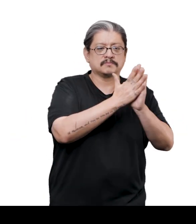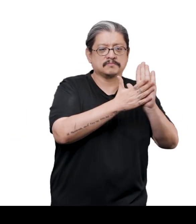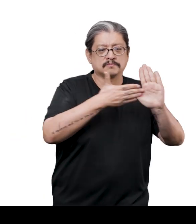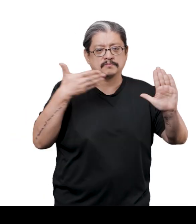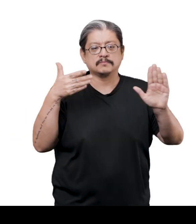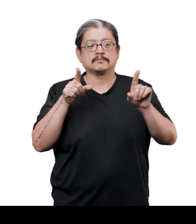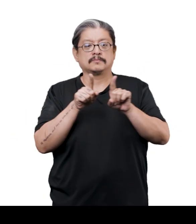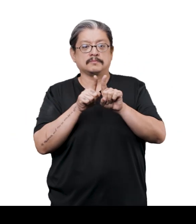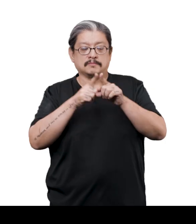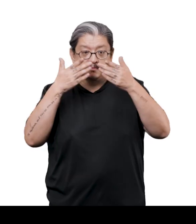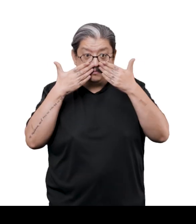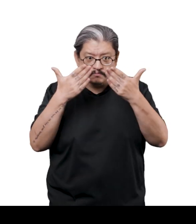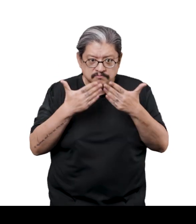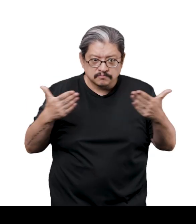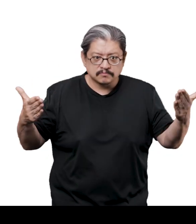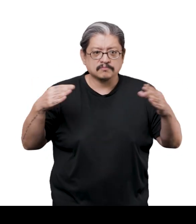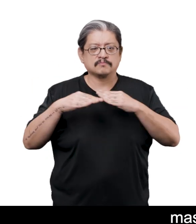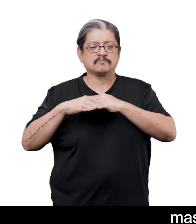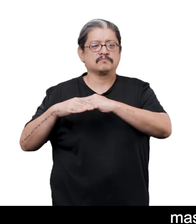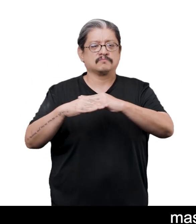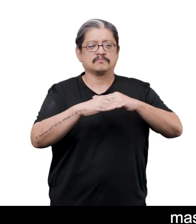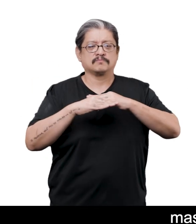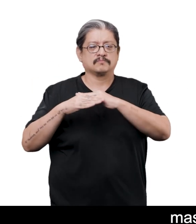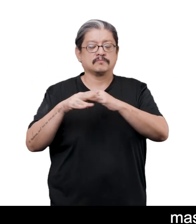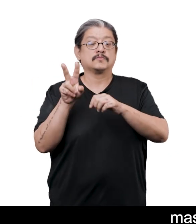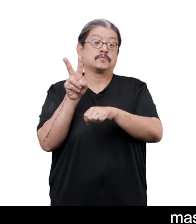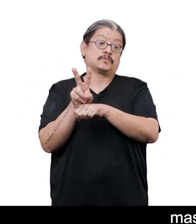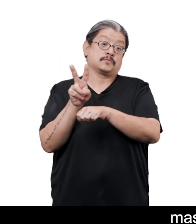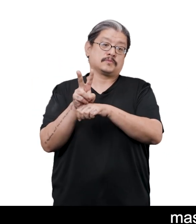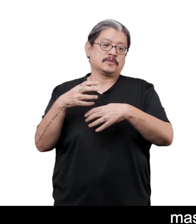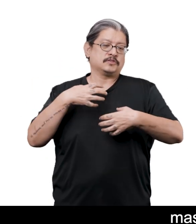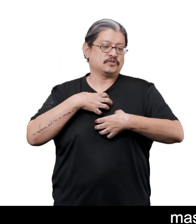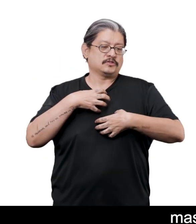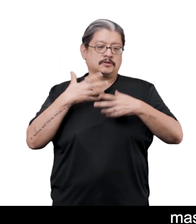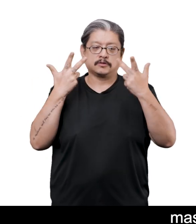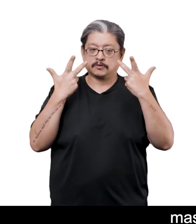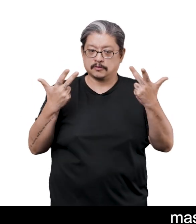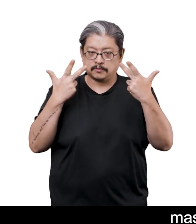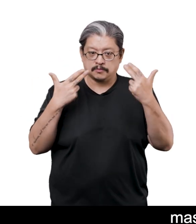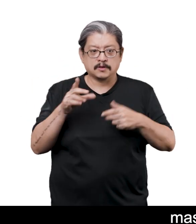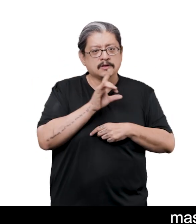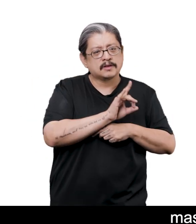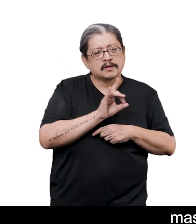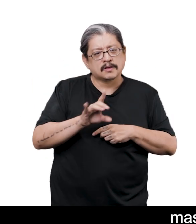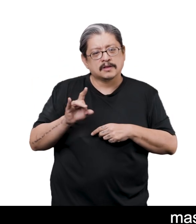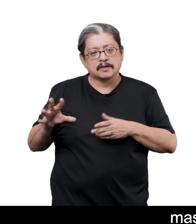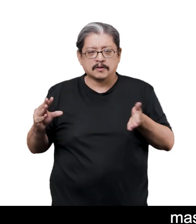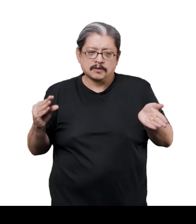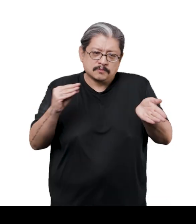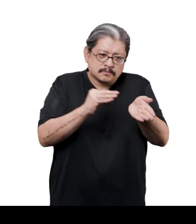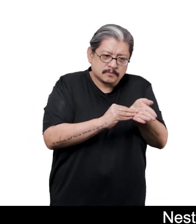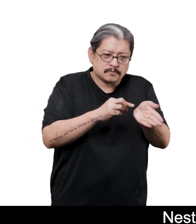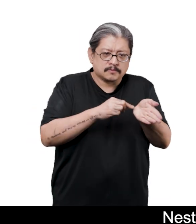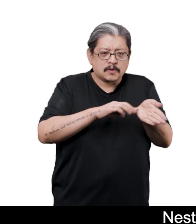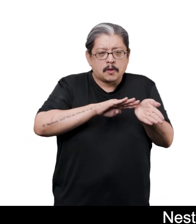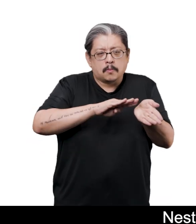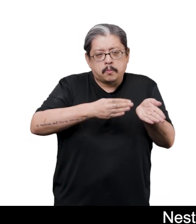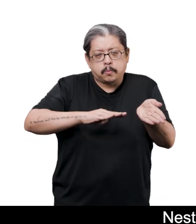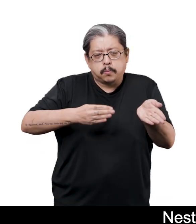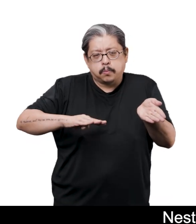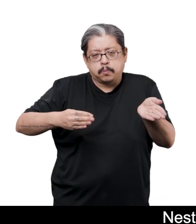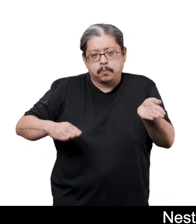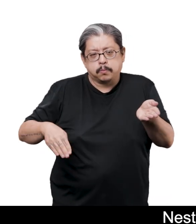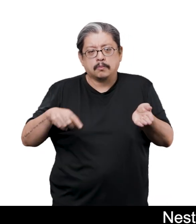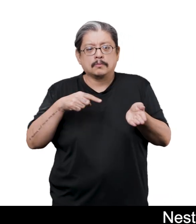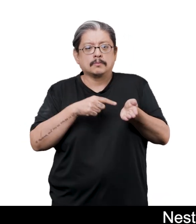mas também revela, que uniformiza, mas também preserva o gesto natural de cada forma ali impressa. Neste relevo,